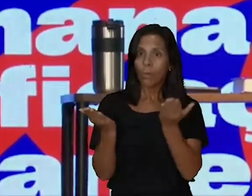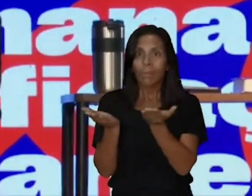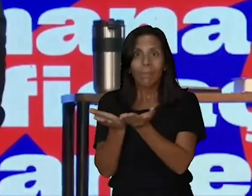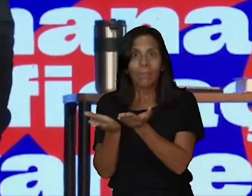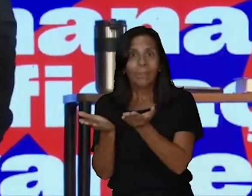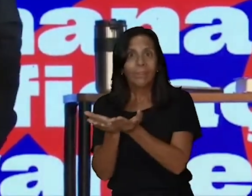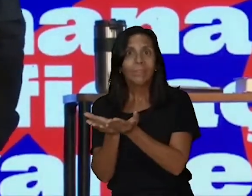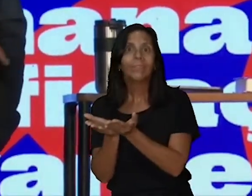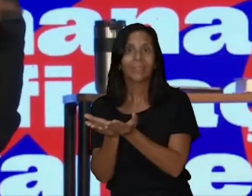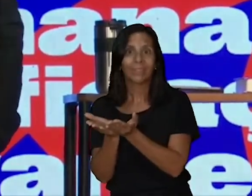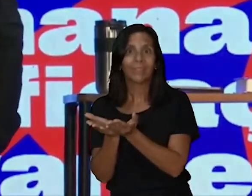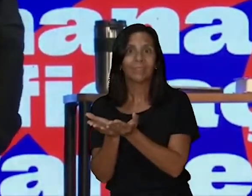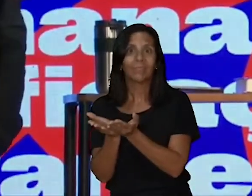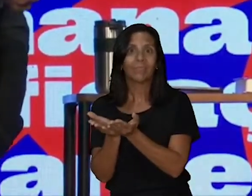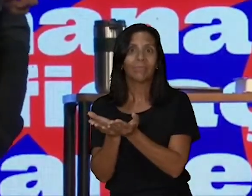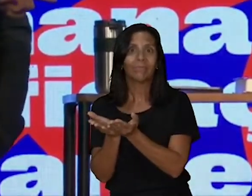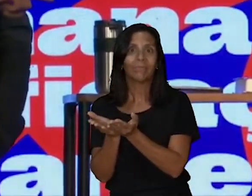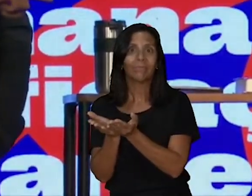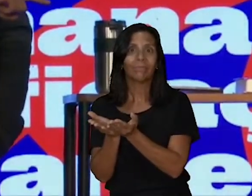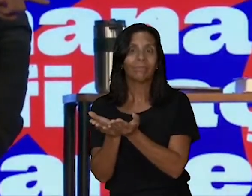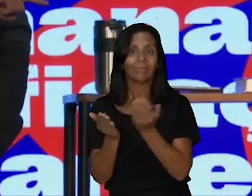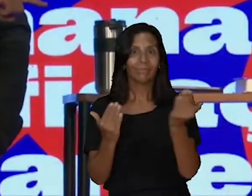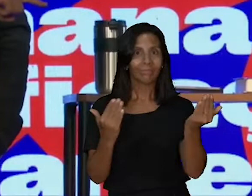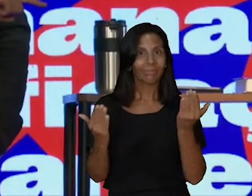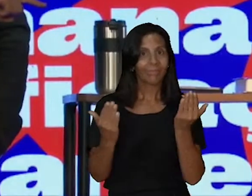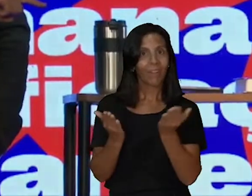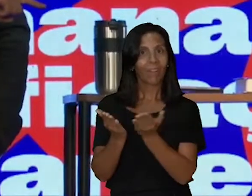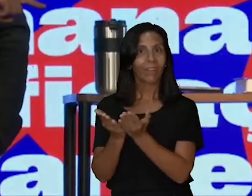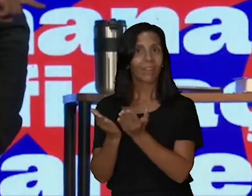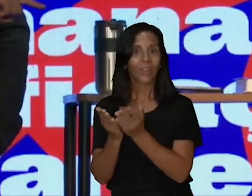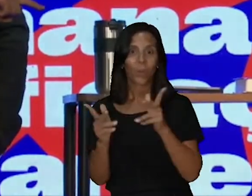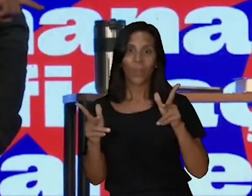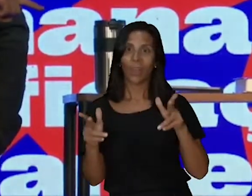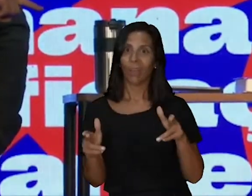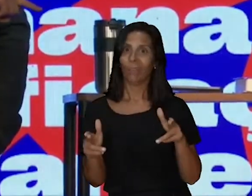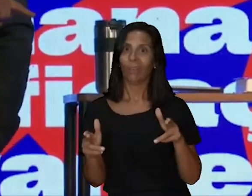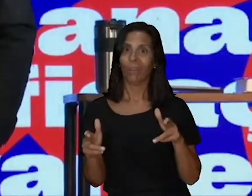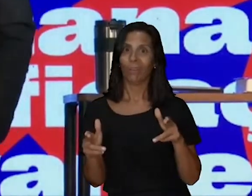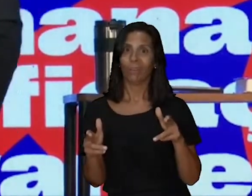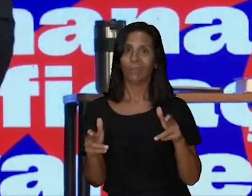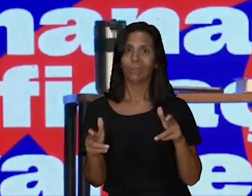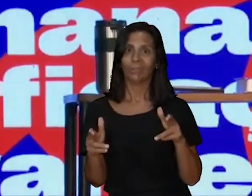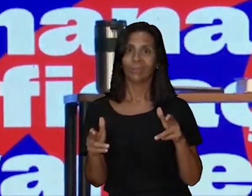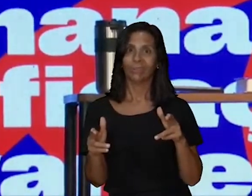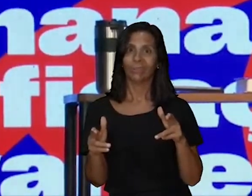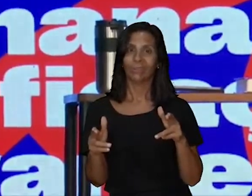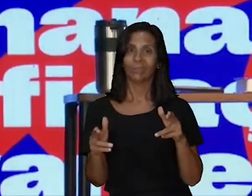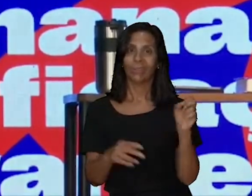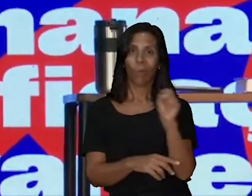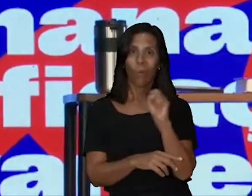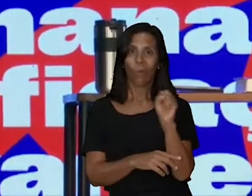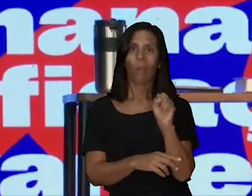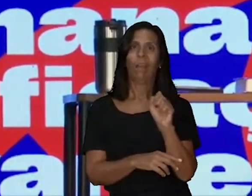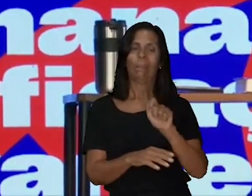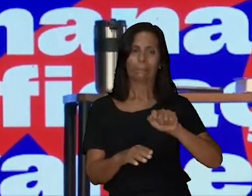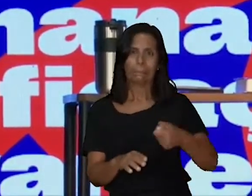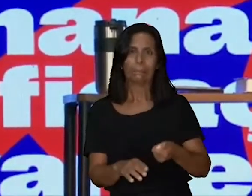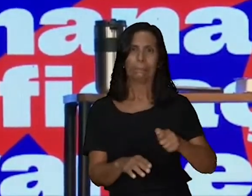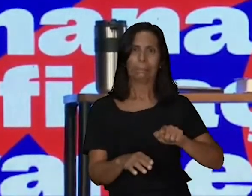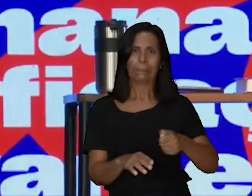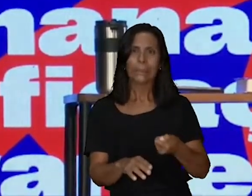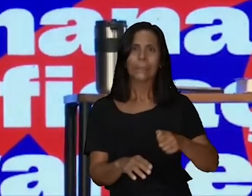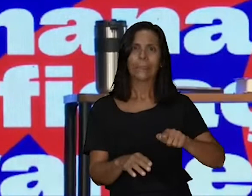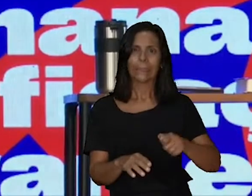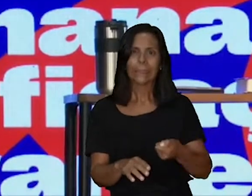no inverno, lá no sul. que se não injetar gasolina, mais demora para